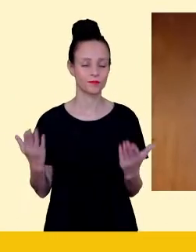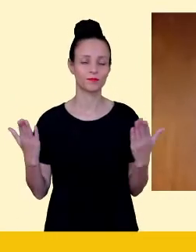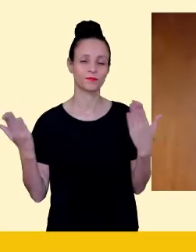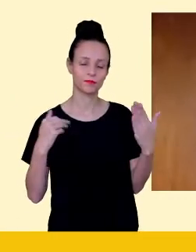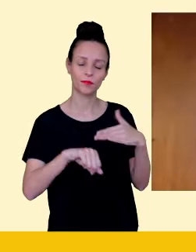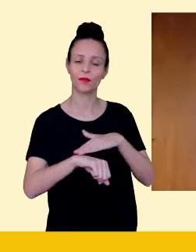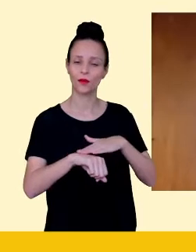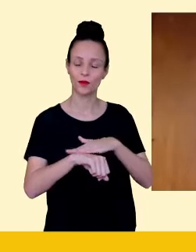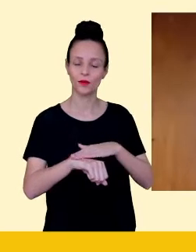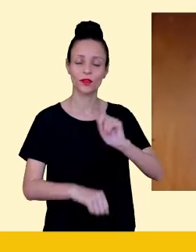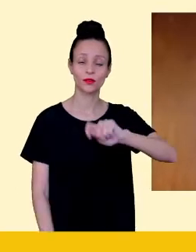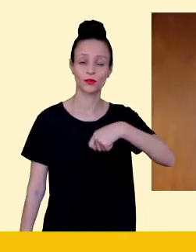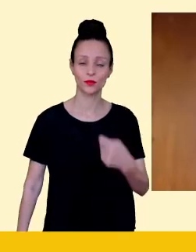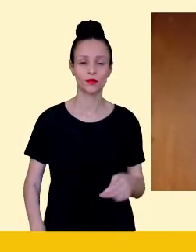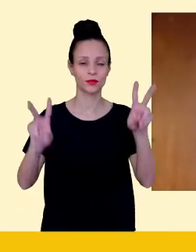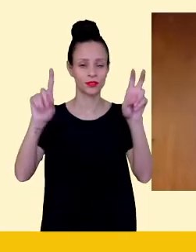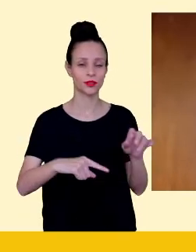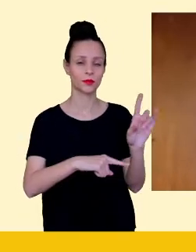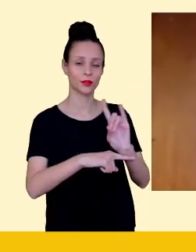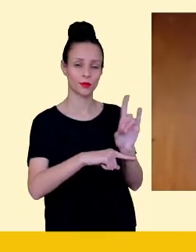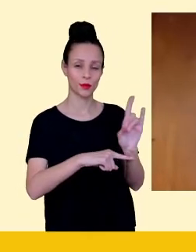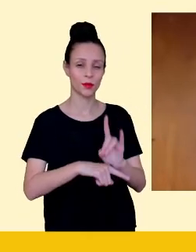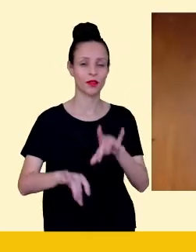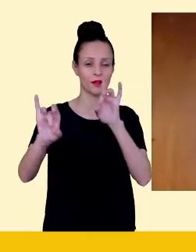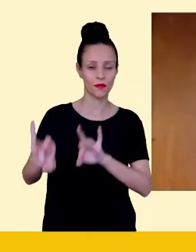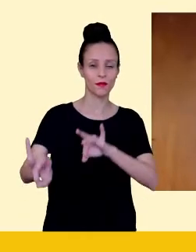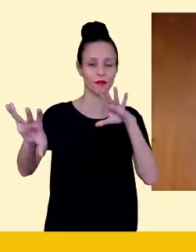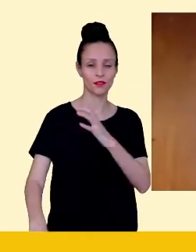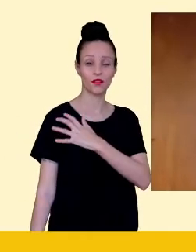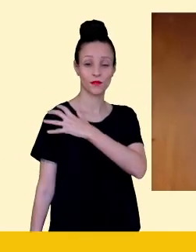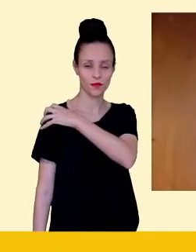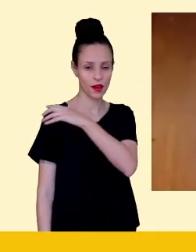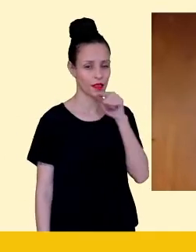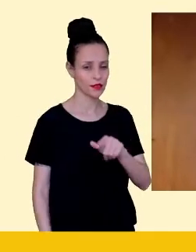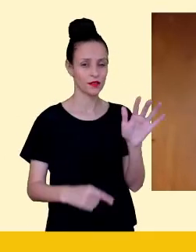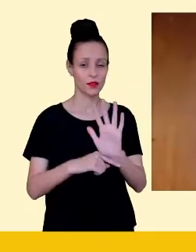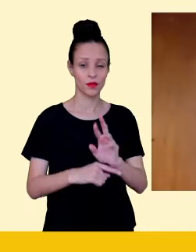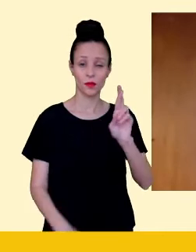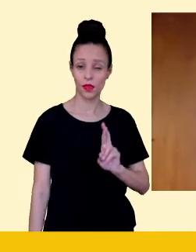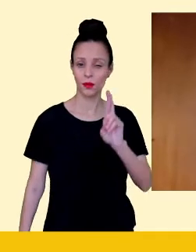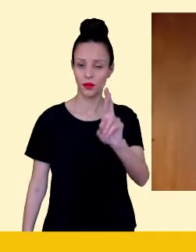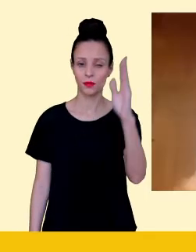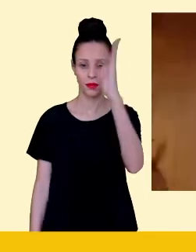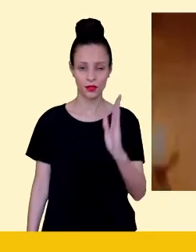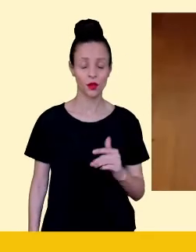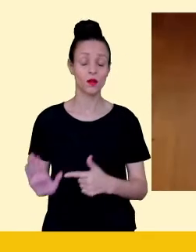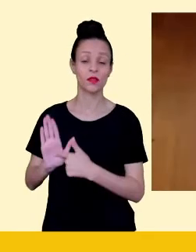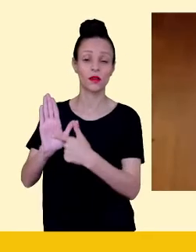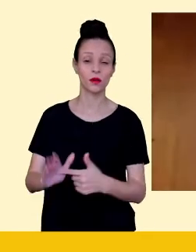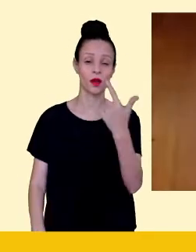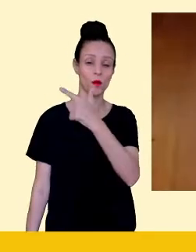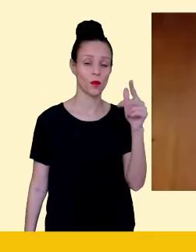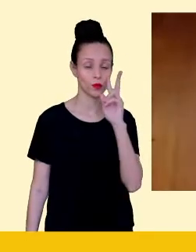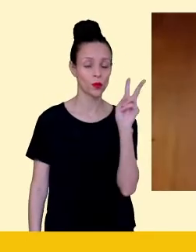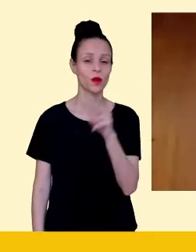E para conversar aqui com a gente, trocar uma ideia sobre o documentário A Flecha e a Farda, que é um dos representantes brasileiros na mostra